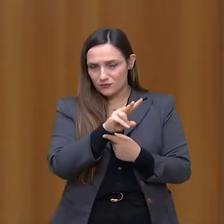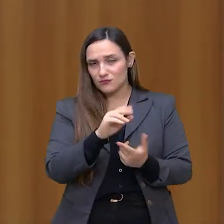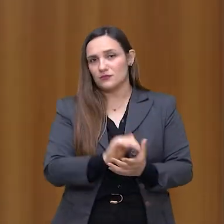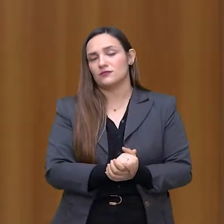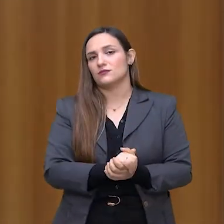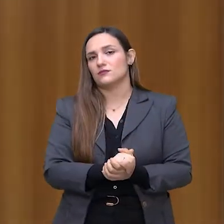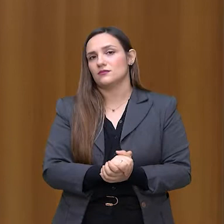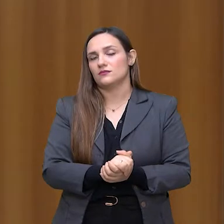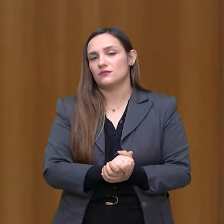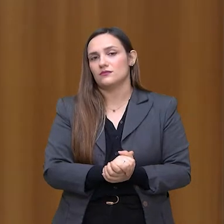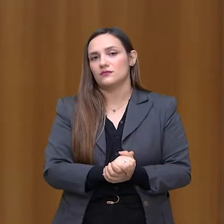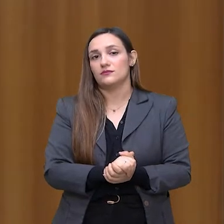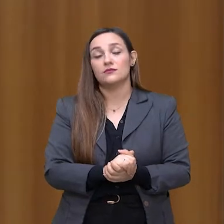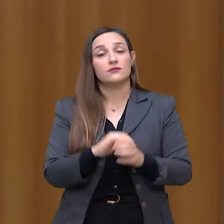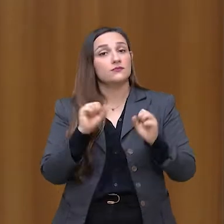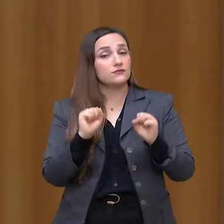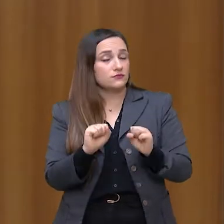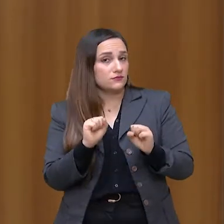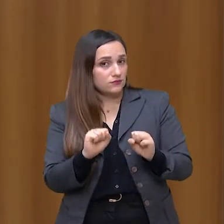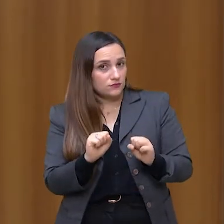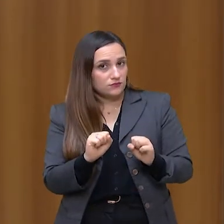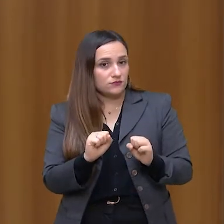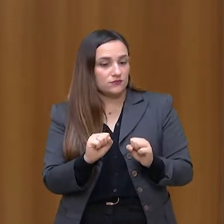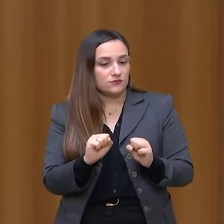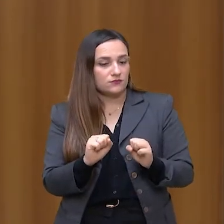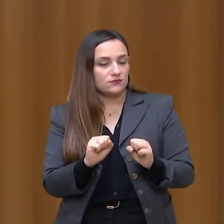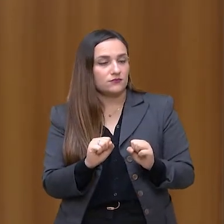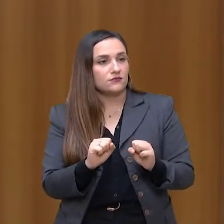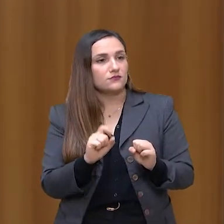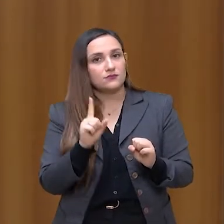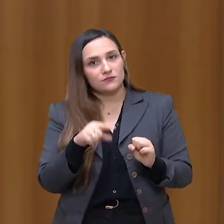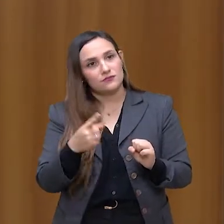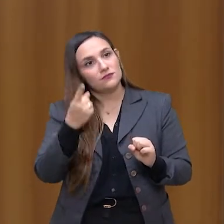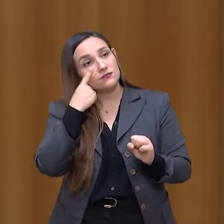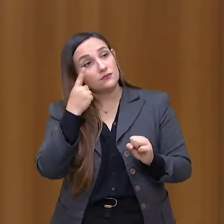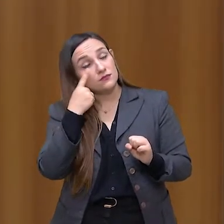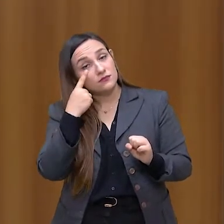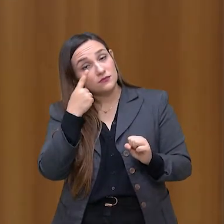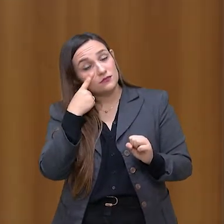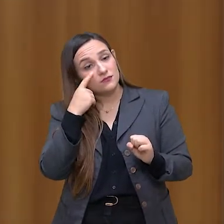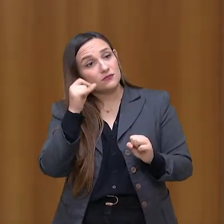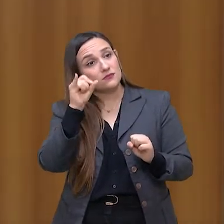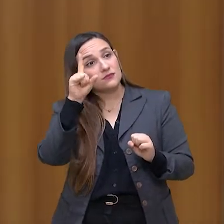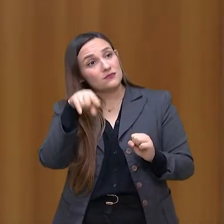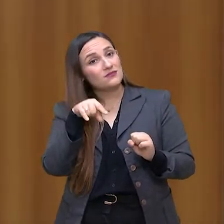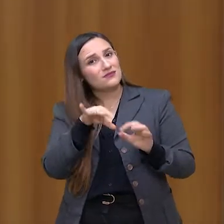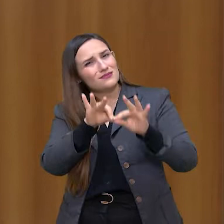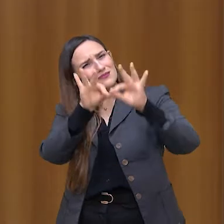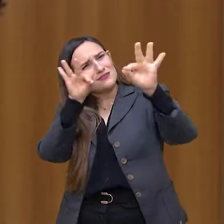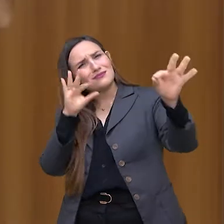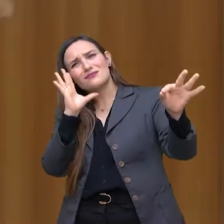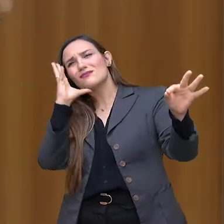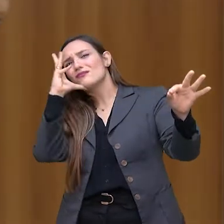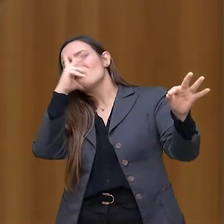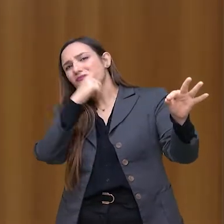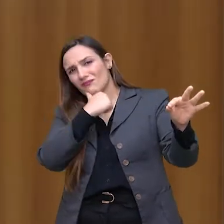nós podemos adquirir pela distância do produtor, né,